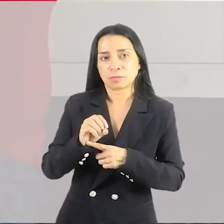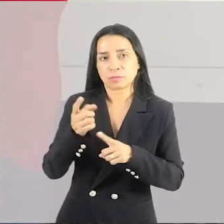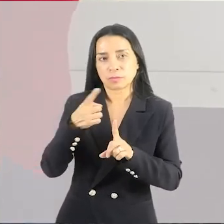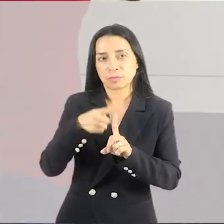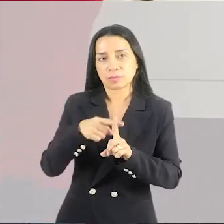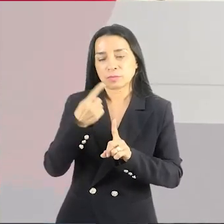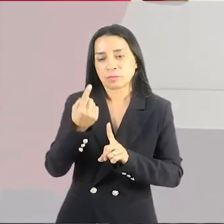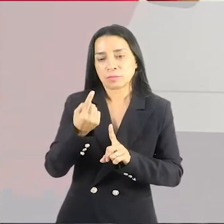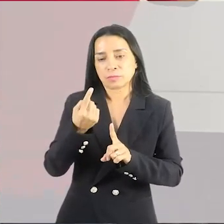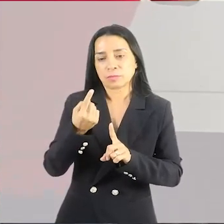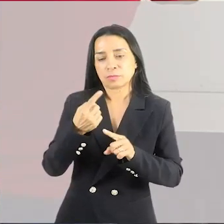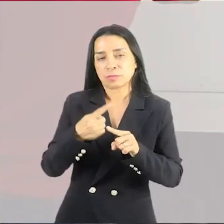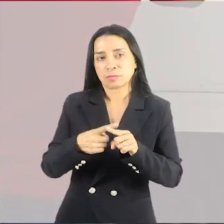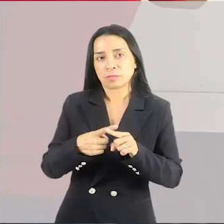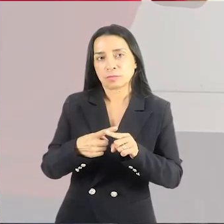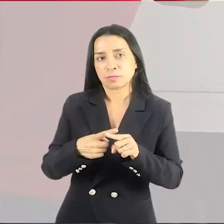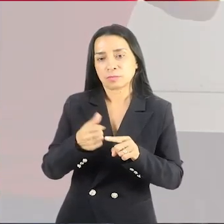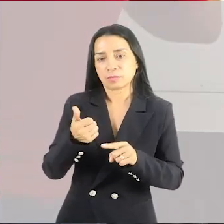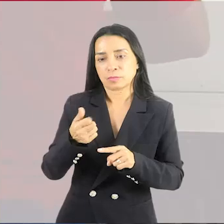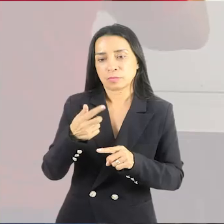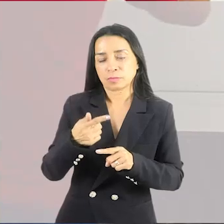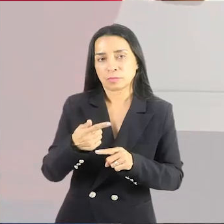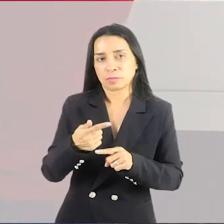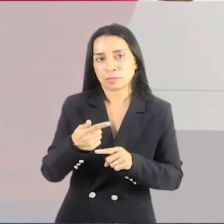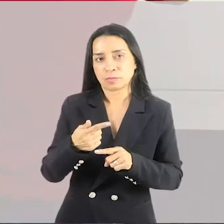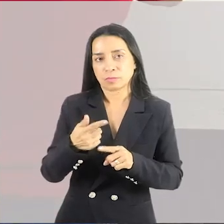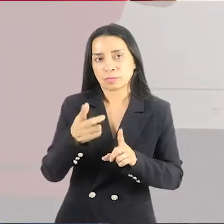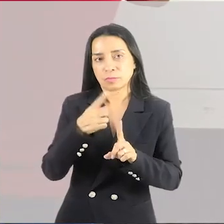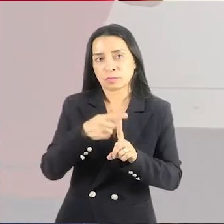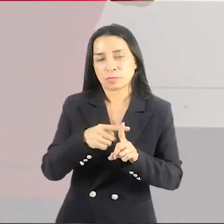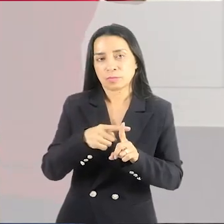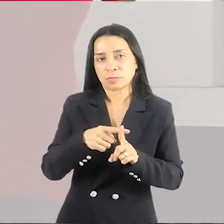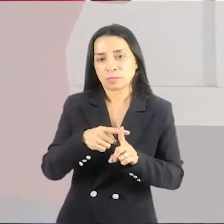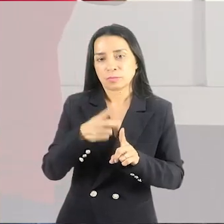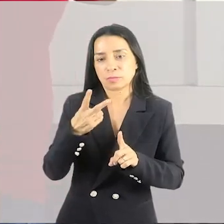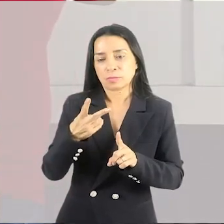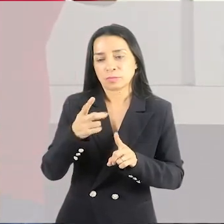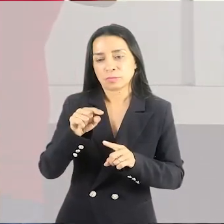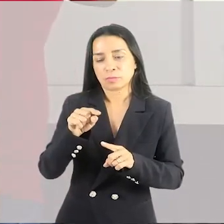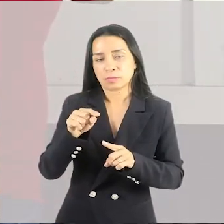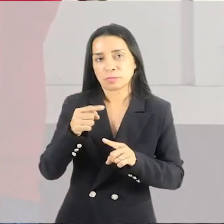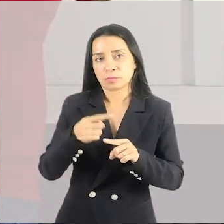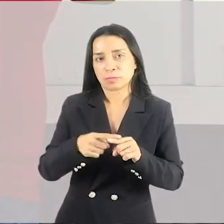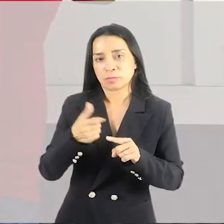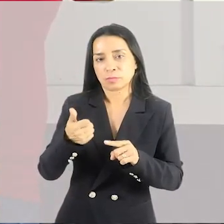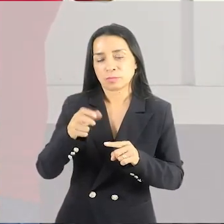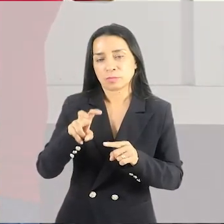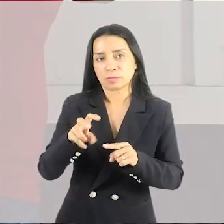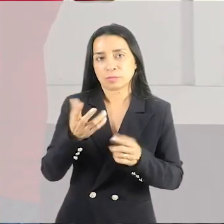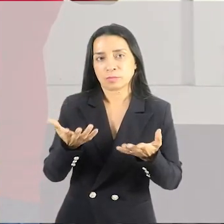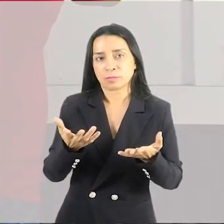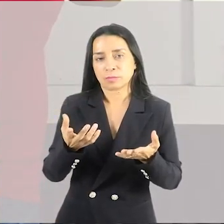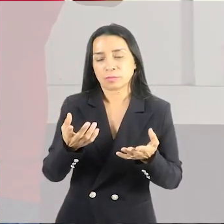mais 1 vez 17, mais 2 vezes o 15,